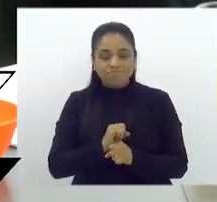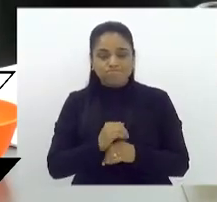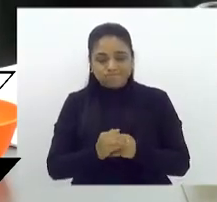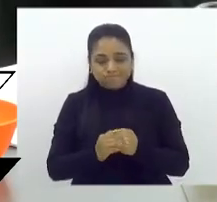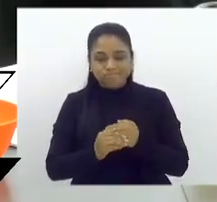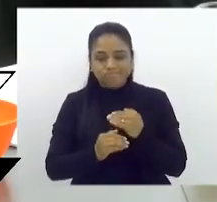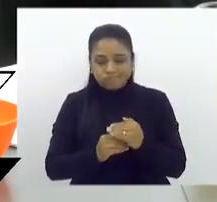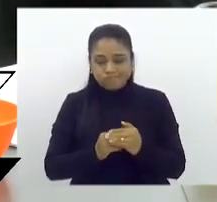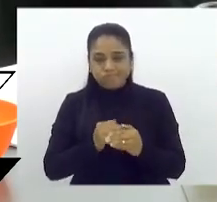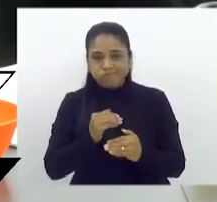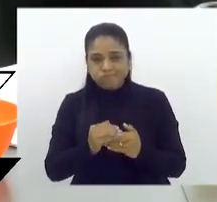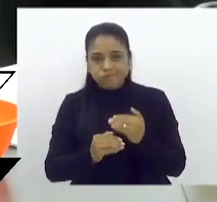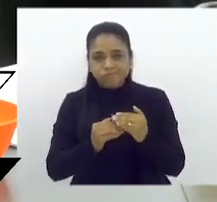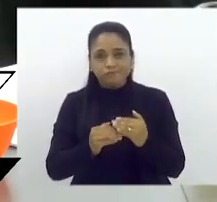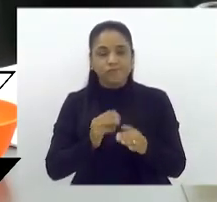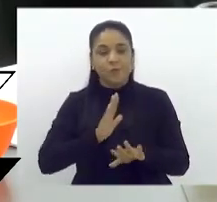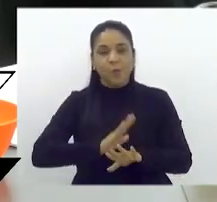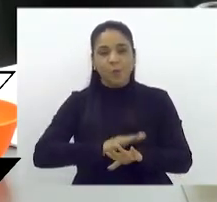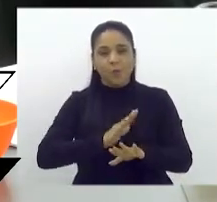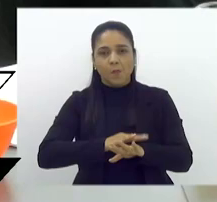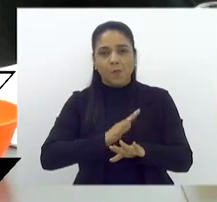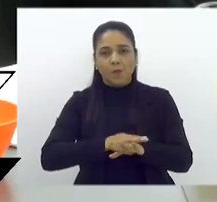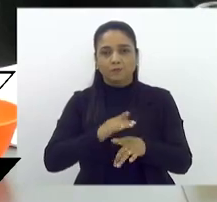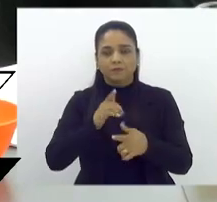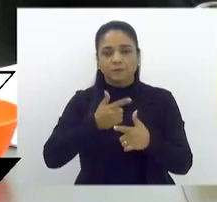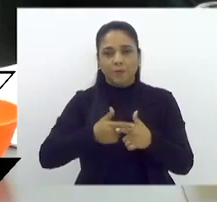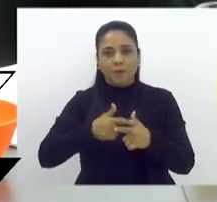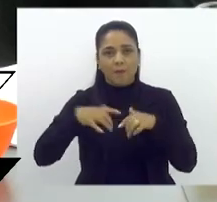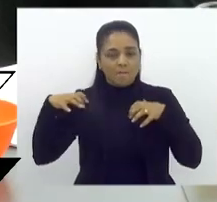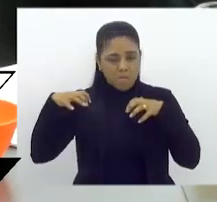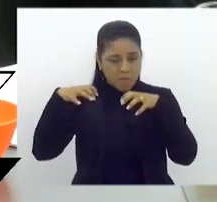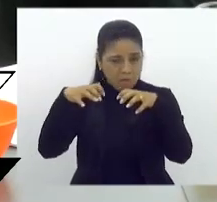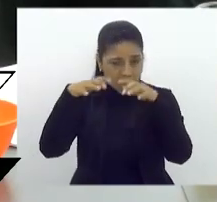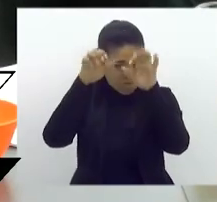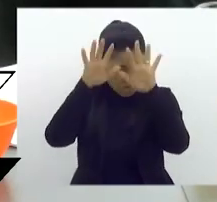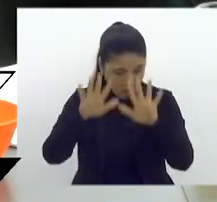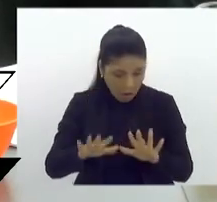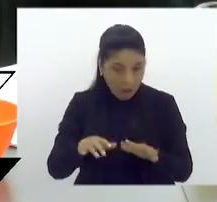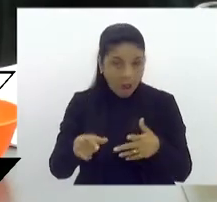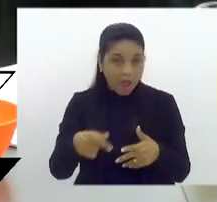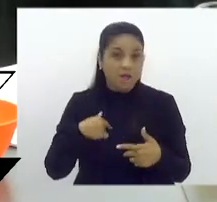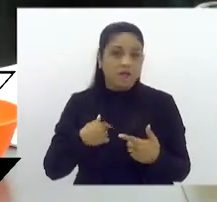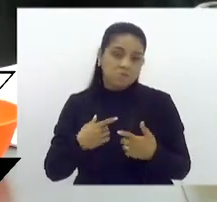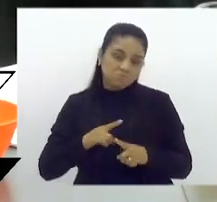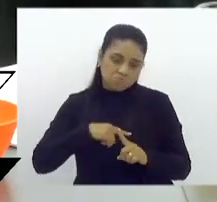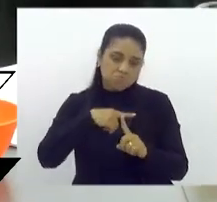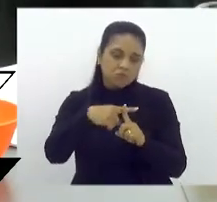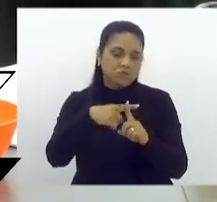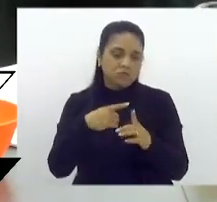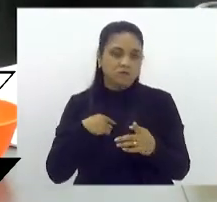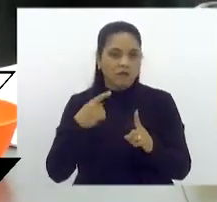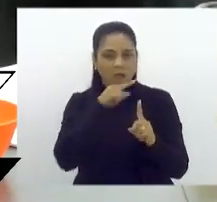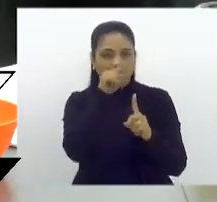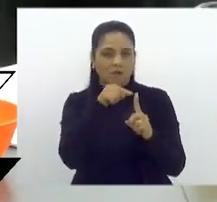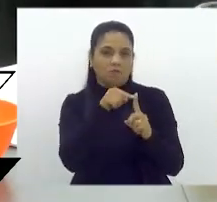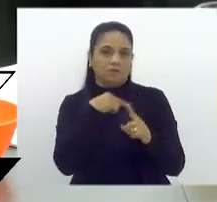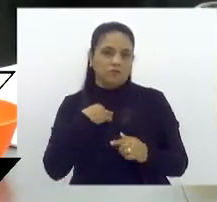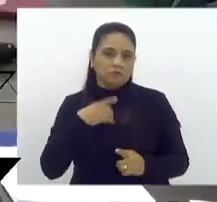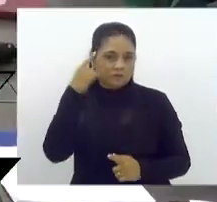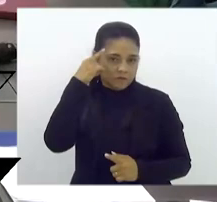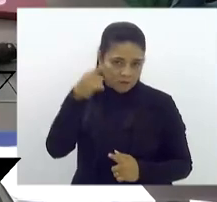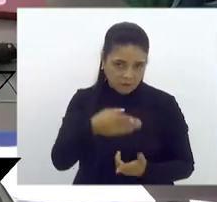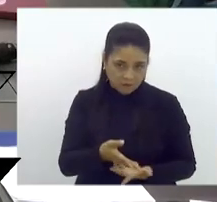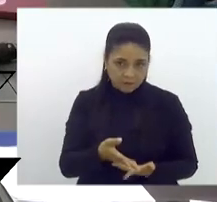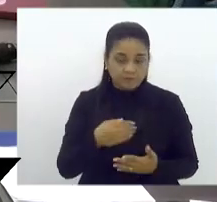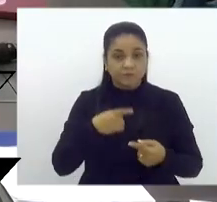nos momentos de calamidade para dar atendimento, etc. Eu acho que a ideia é bastante positiva. Não havendo quem